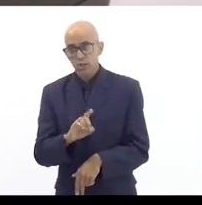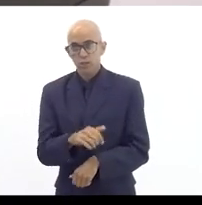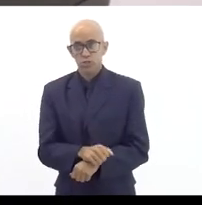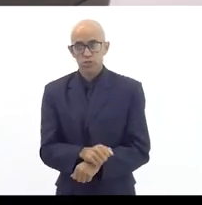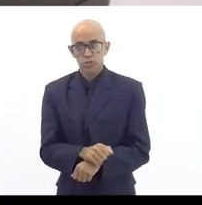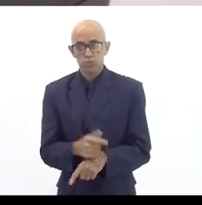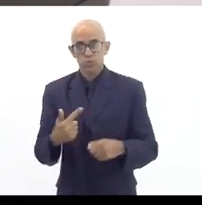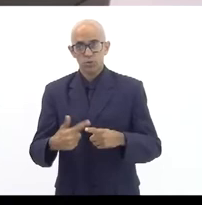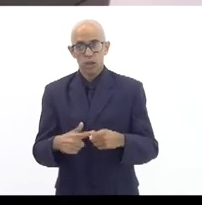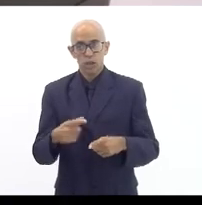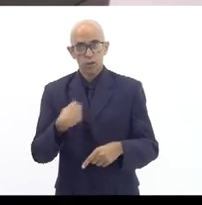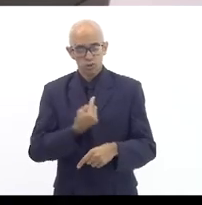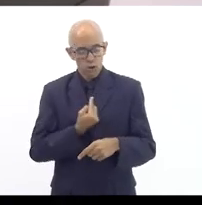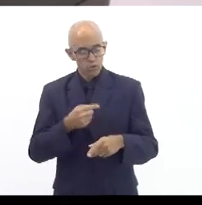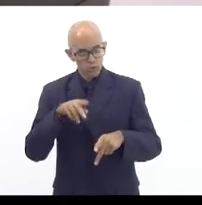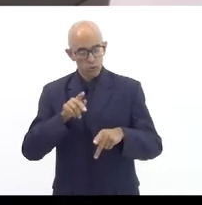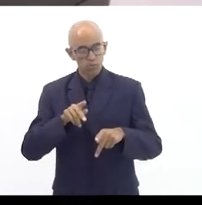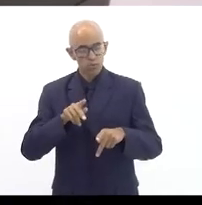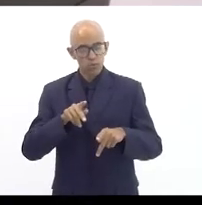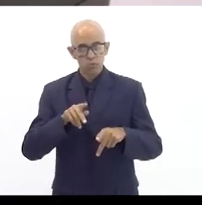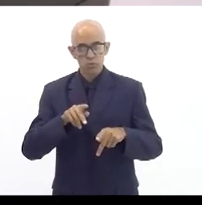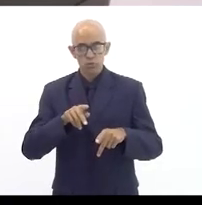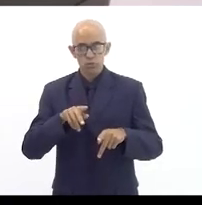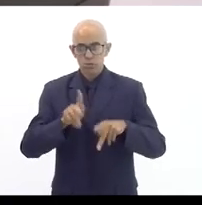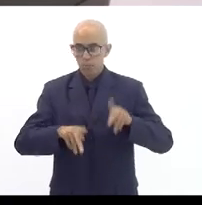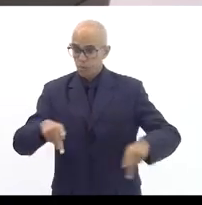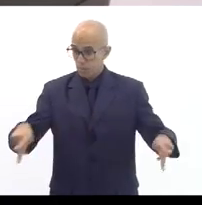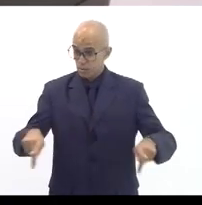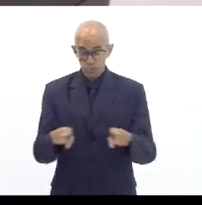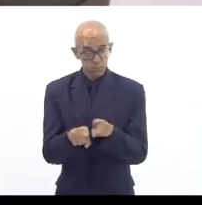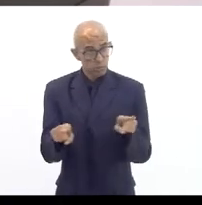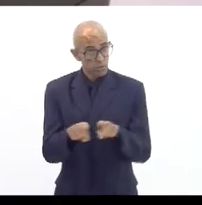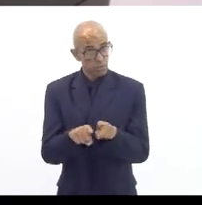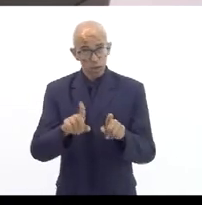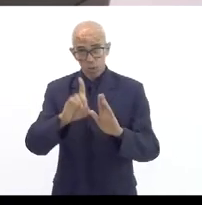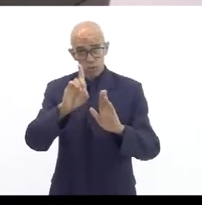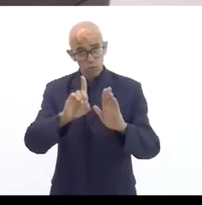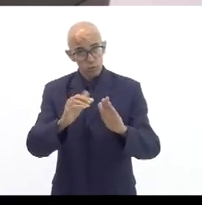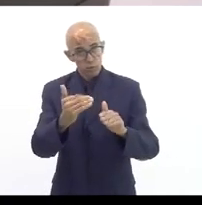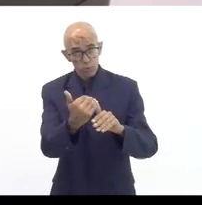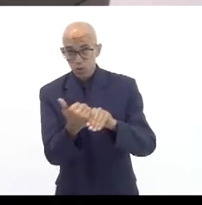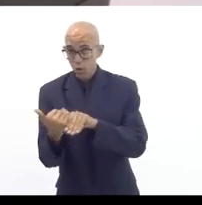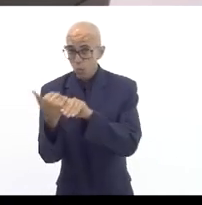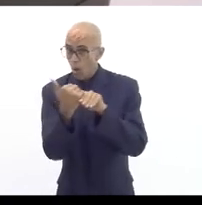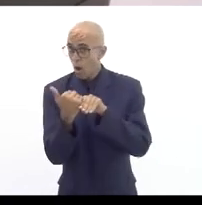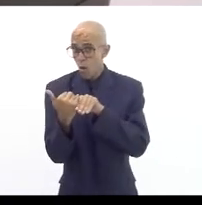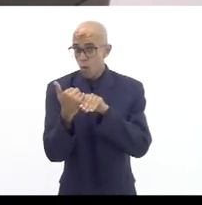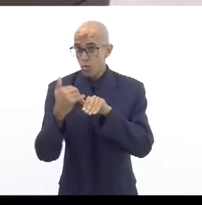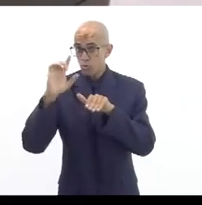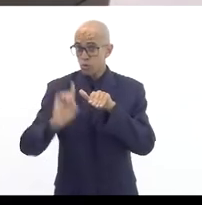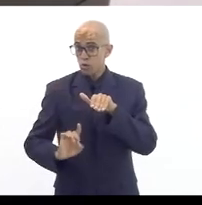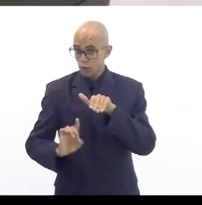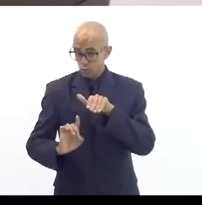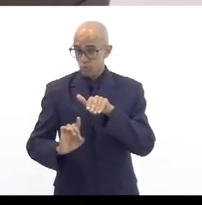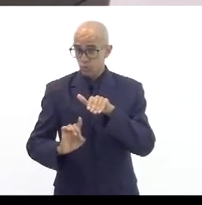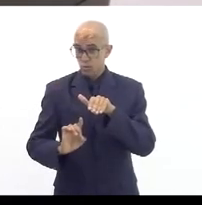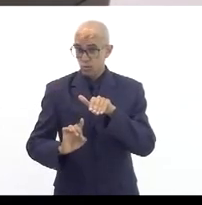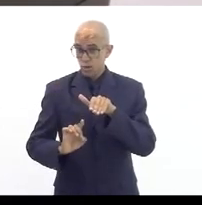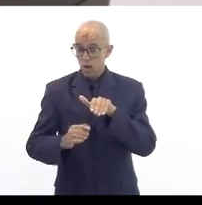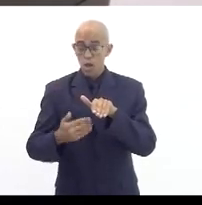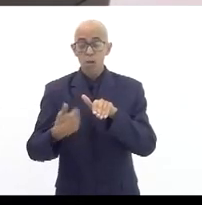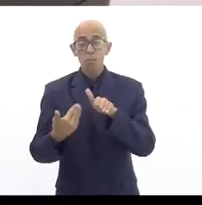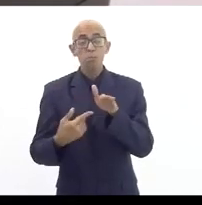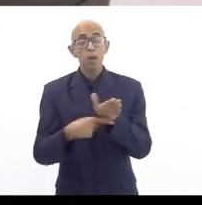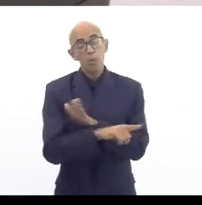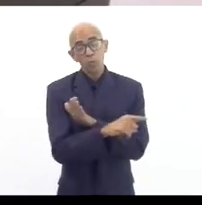também. É passageiro também. Tem o mesmo direito que todo e qualquer passageiro e passageira tem. Até quando...